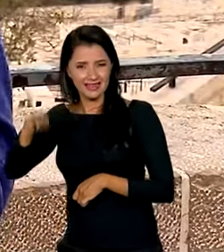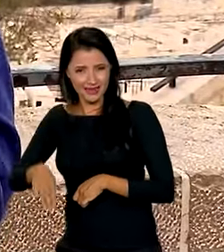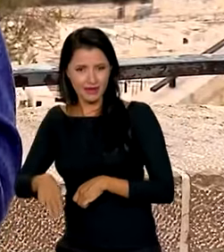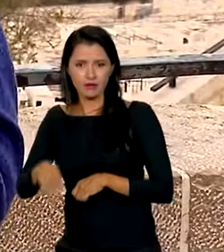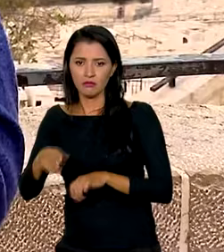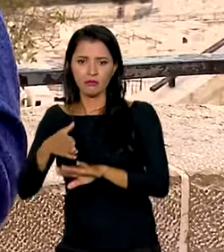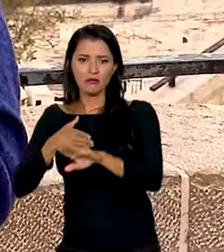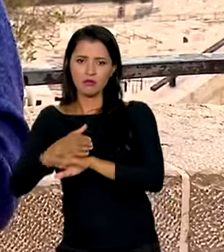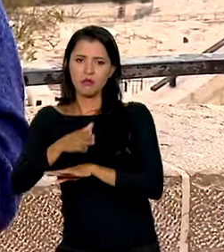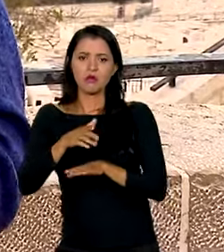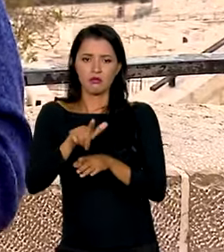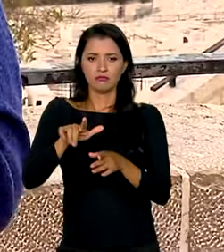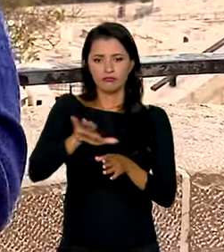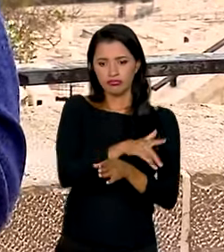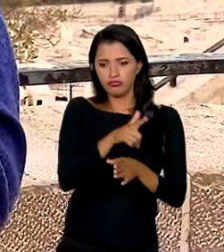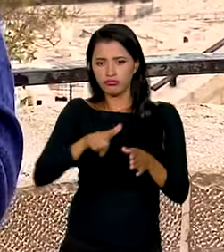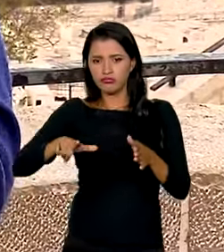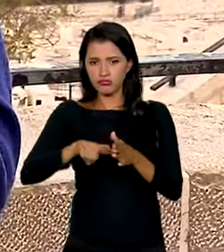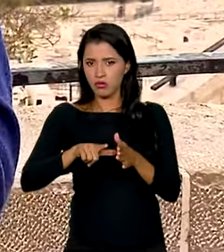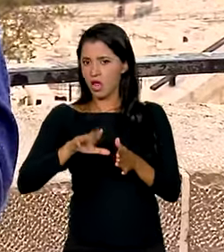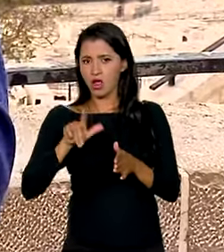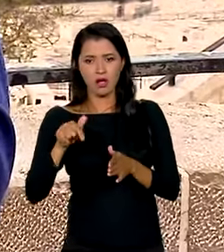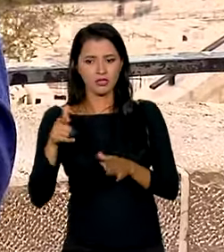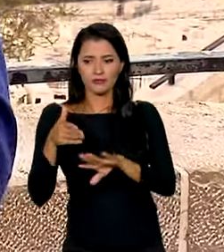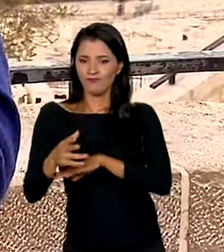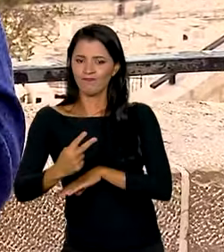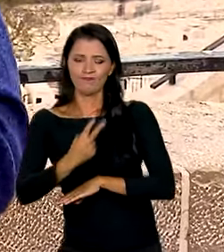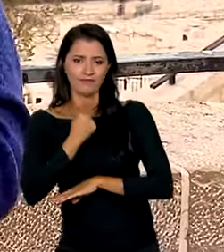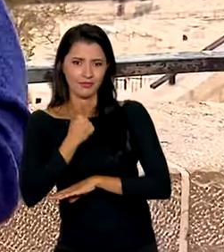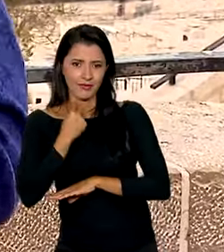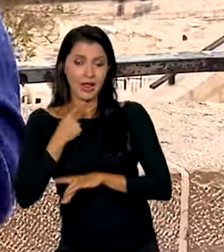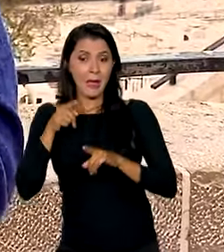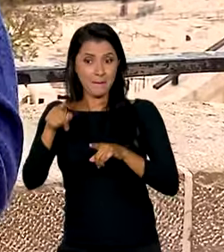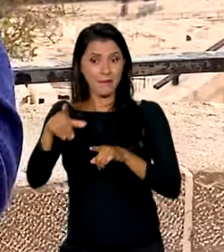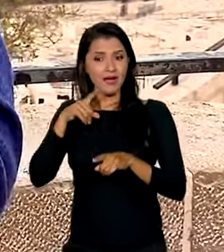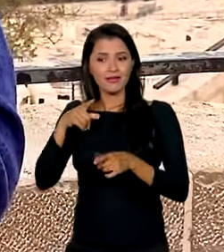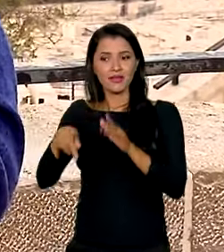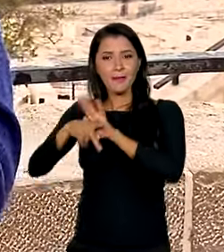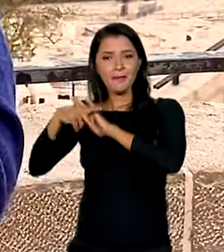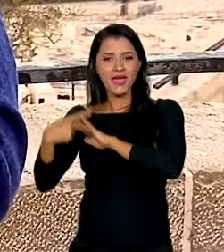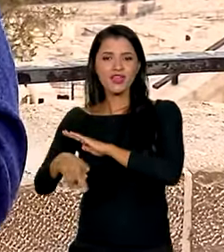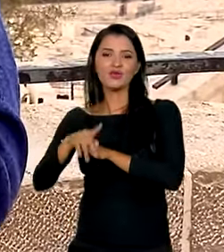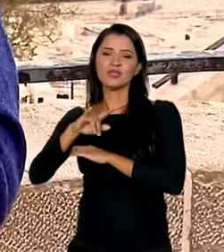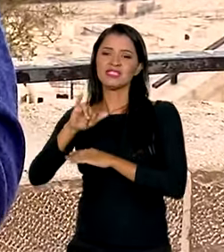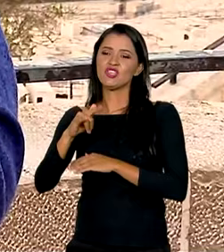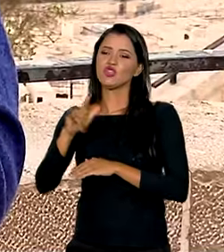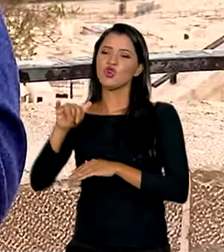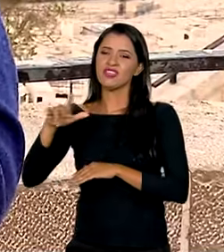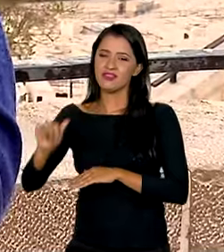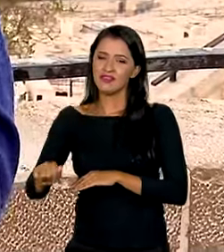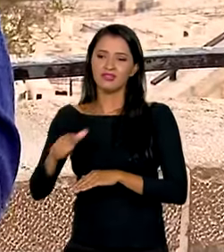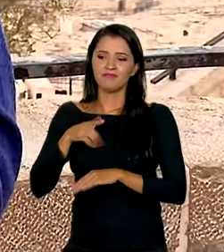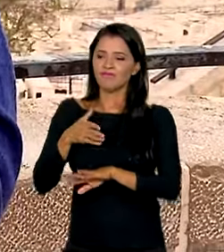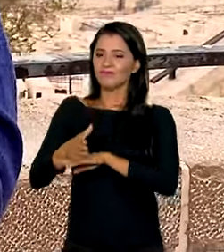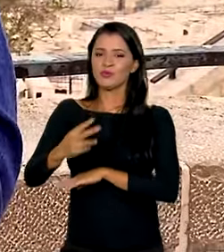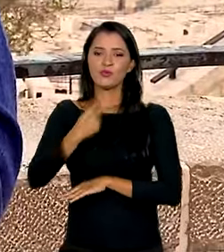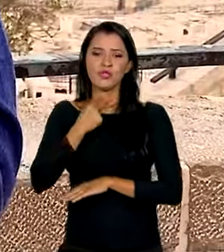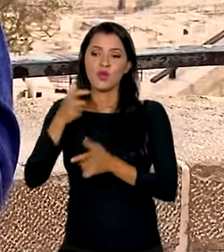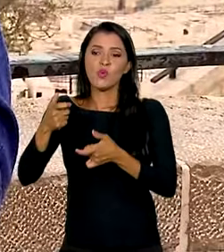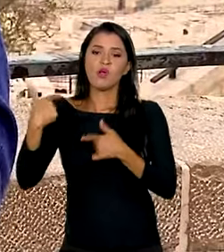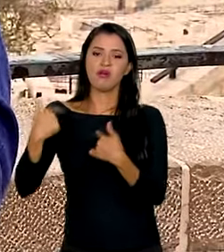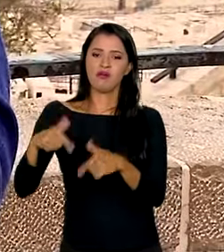puderam ir a Gaza, obviamente, mas mesmo em Ramala, que fica na Cisjordânia, eles não puderam ir, que é o lugar onde normalmente eles